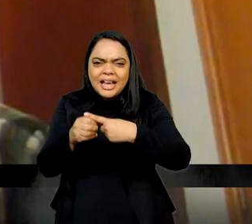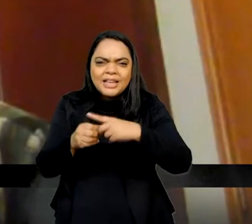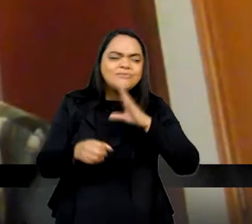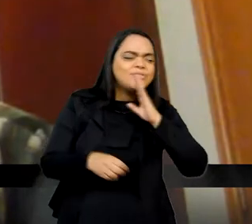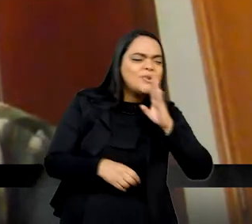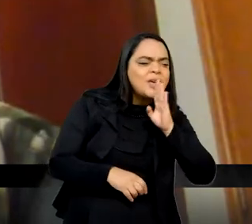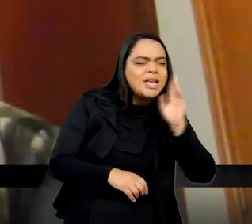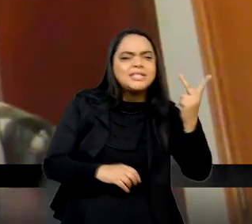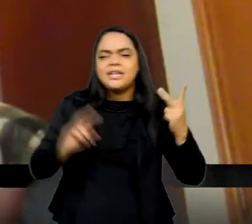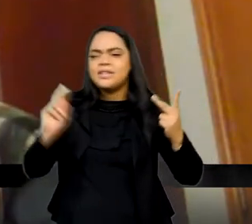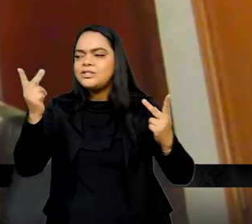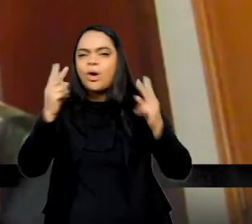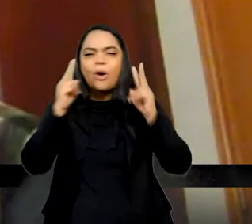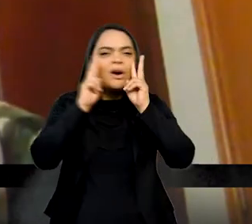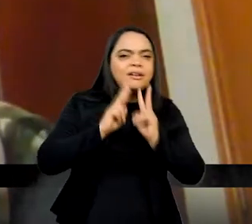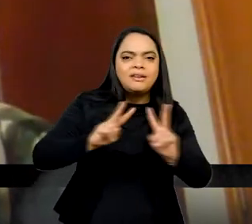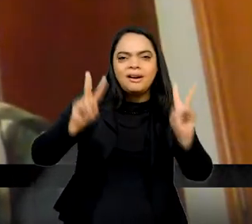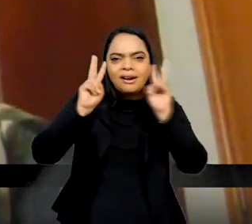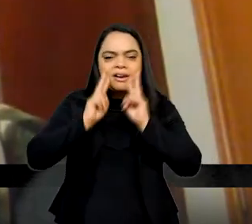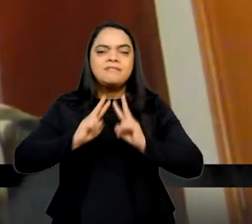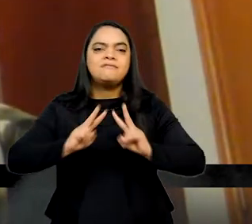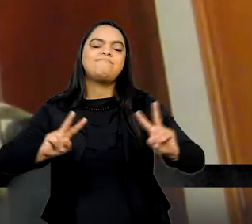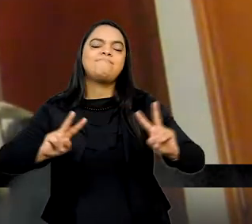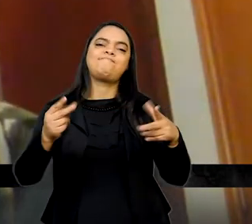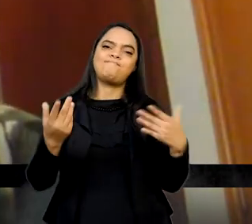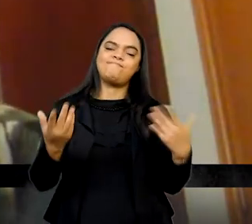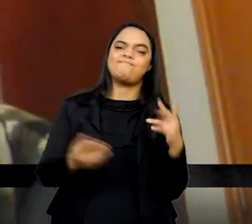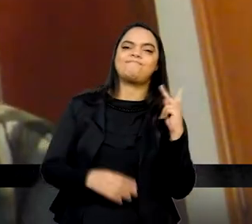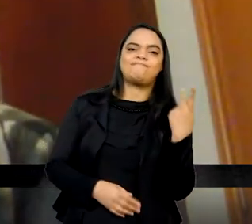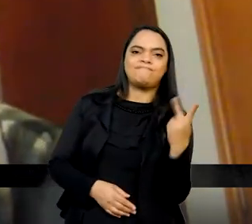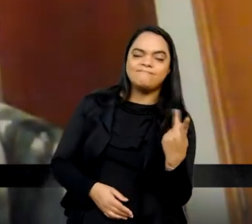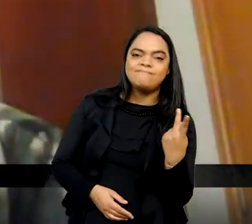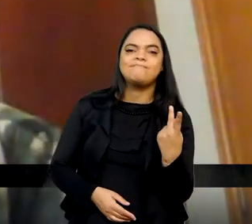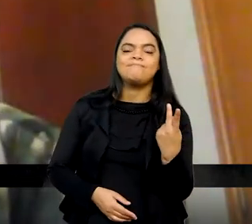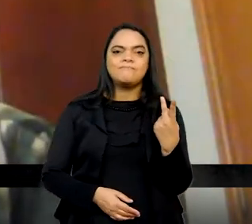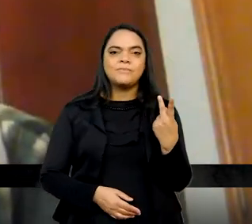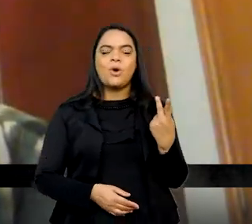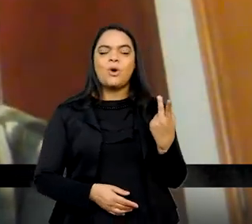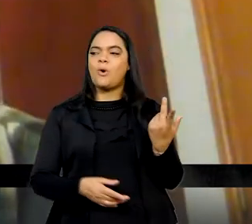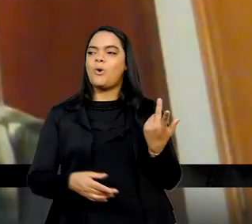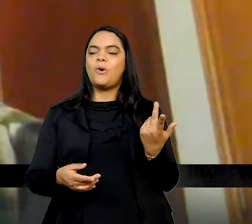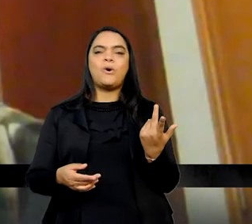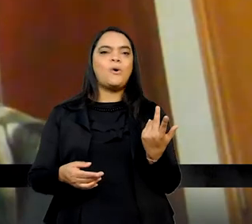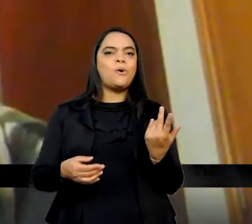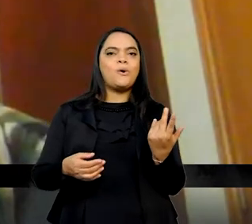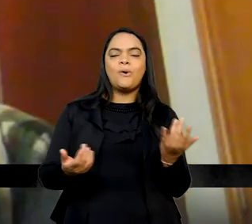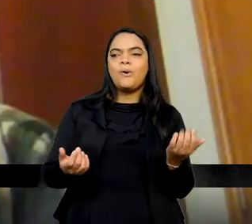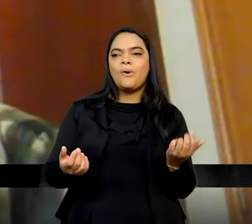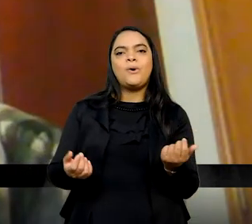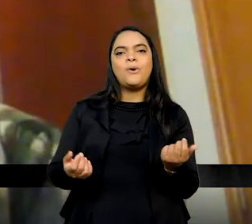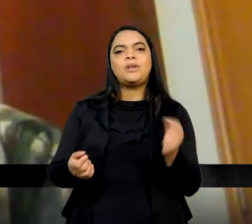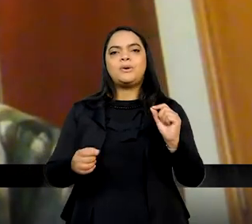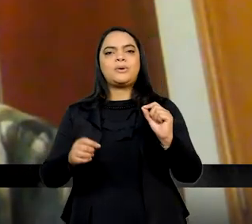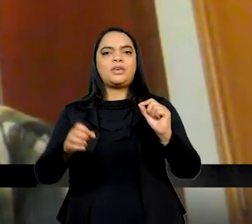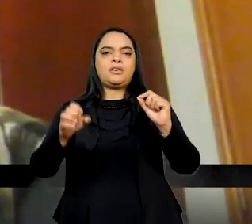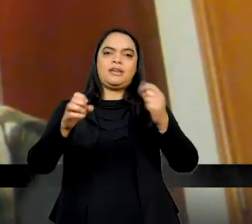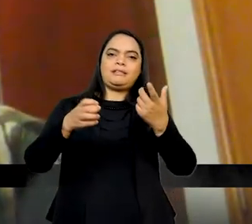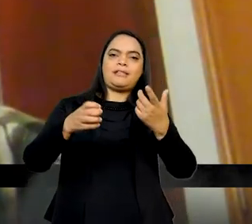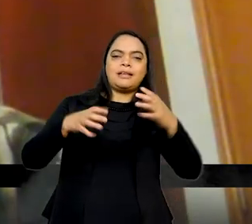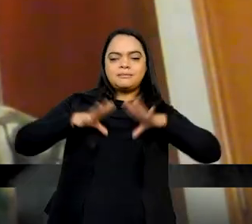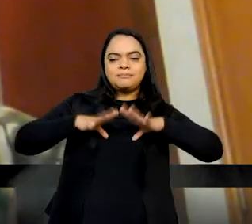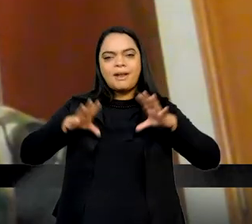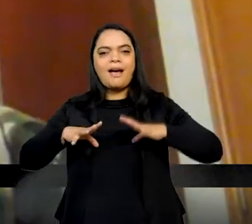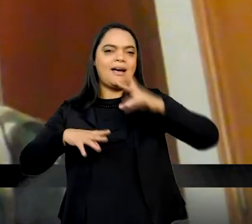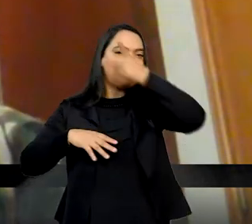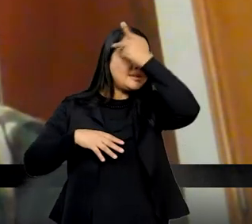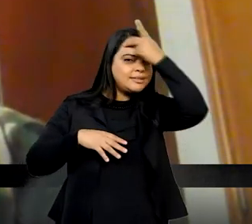cidade, você visualizar a história nos monumentos, nas praças, nas pessoas. E esse